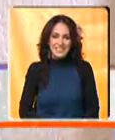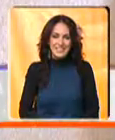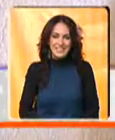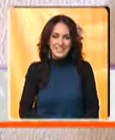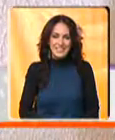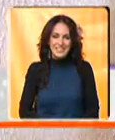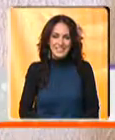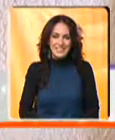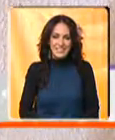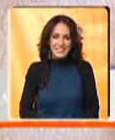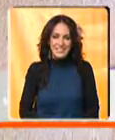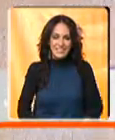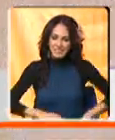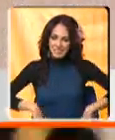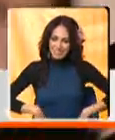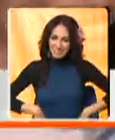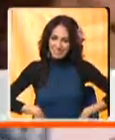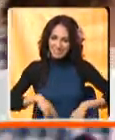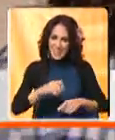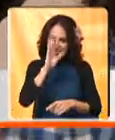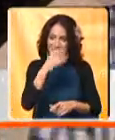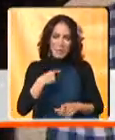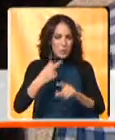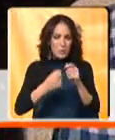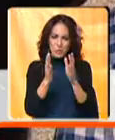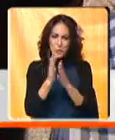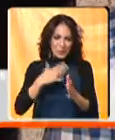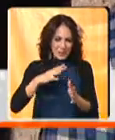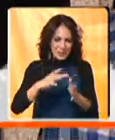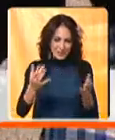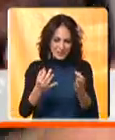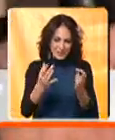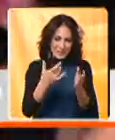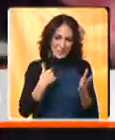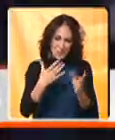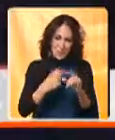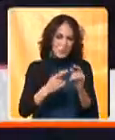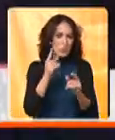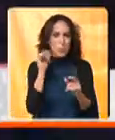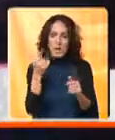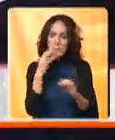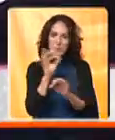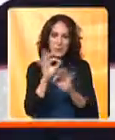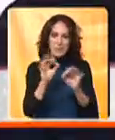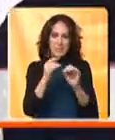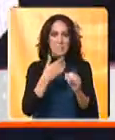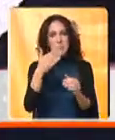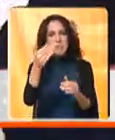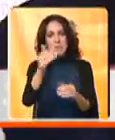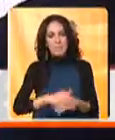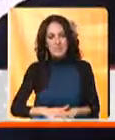Eu comprei as prendas todas sempre que conseguir, ela sabe. Ela sabe. É maravilhosa a sua filha. Você, eu sei que é um maravilhoso pai.